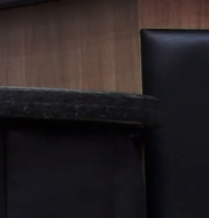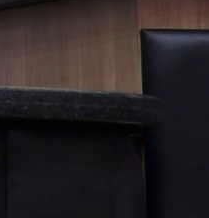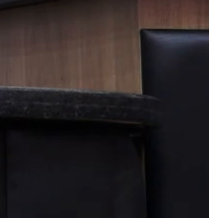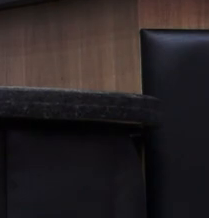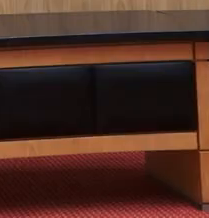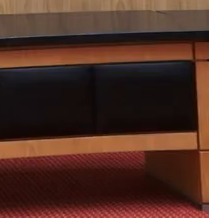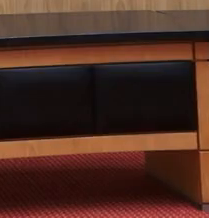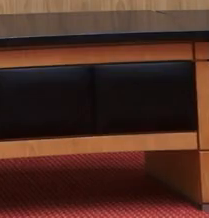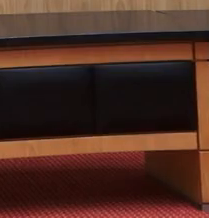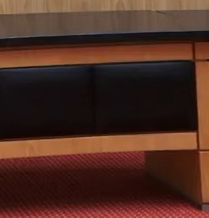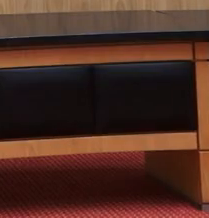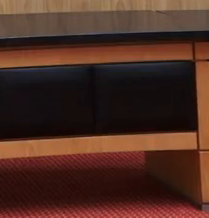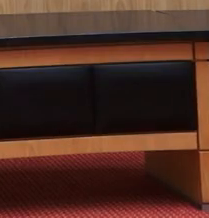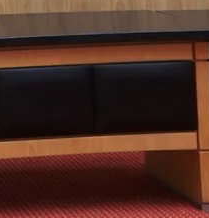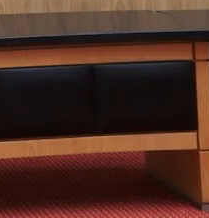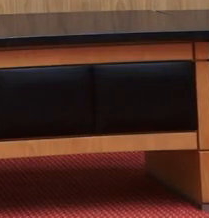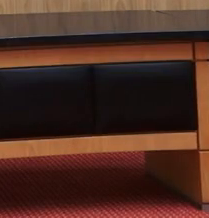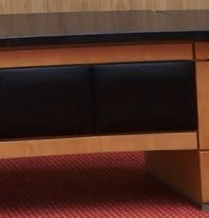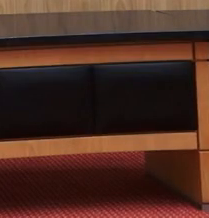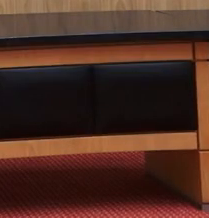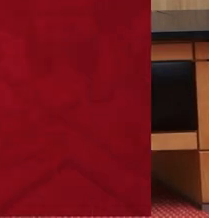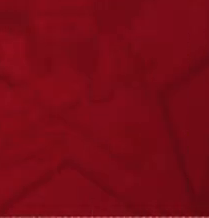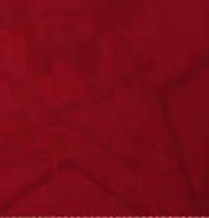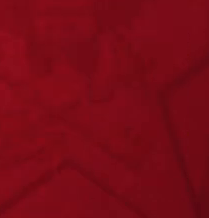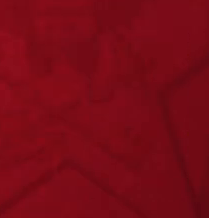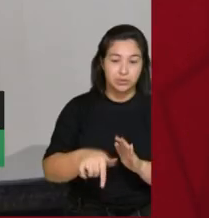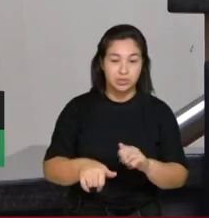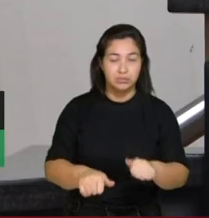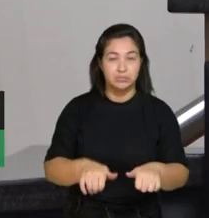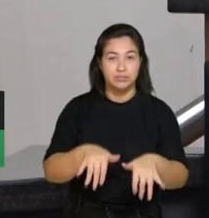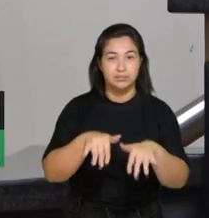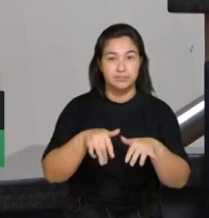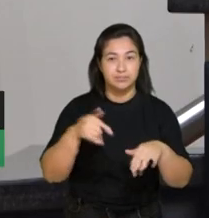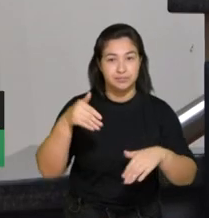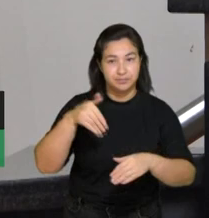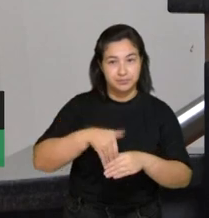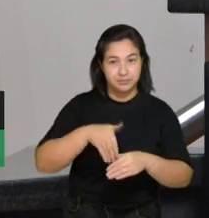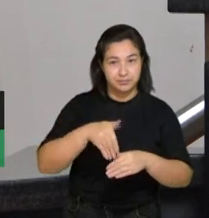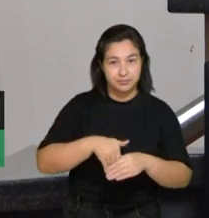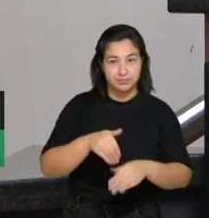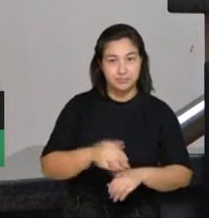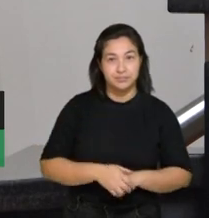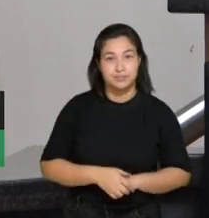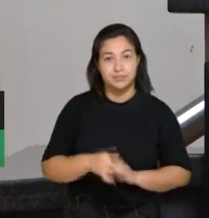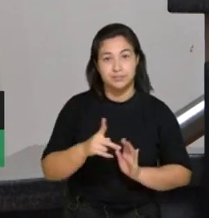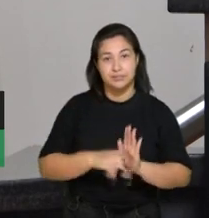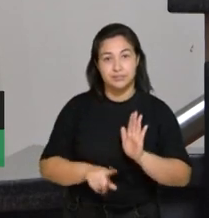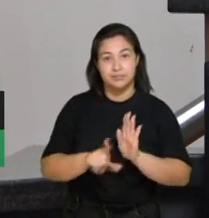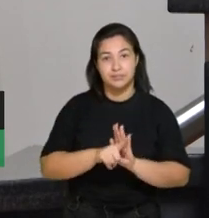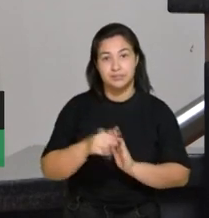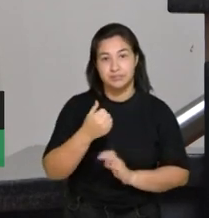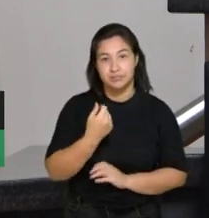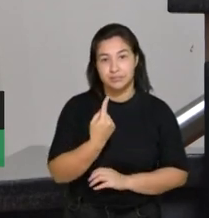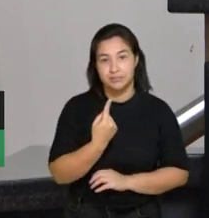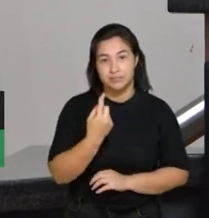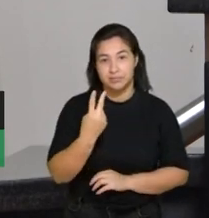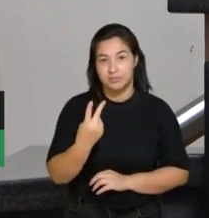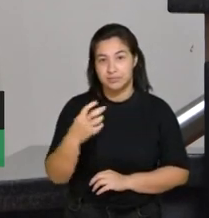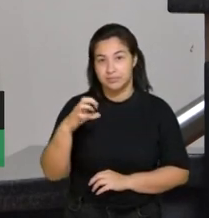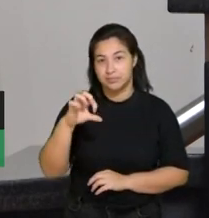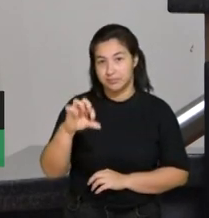trata da inclusão do morango Catarinense na merenda escolar projeto de lei 129